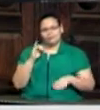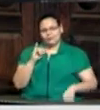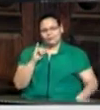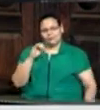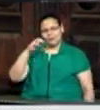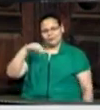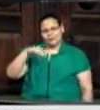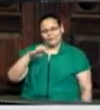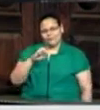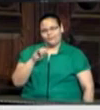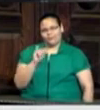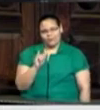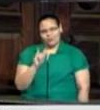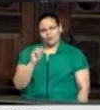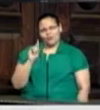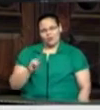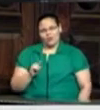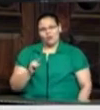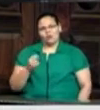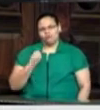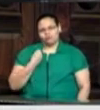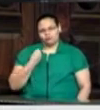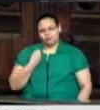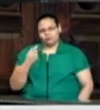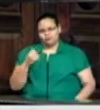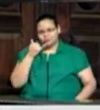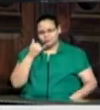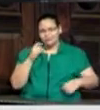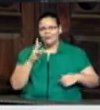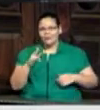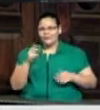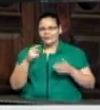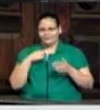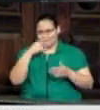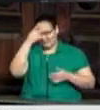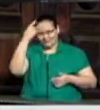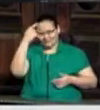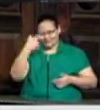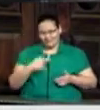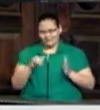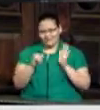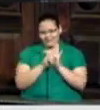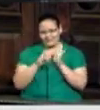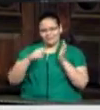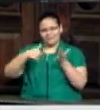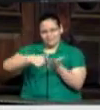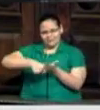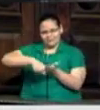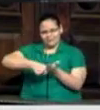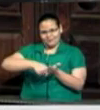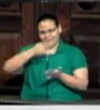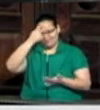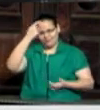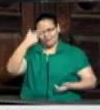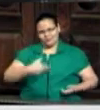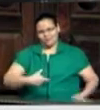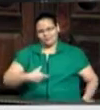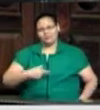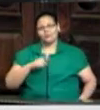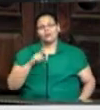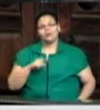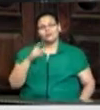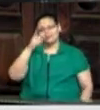está para o celular, da mesma forma que a digital está para a identificação da pessoa física,